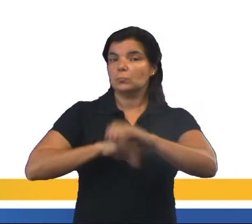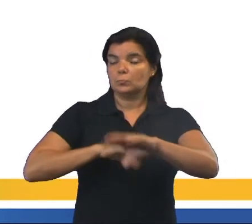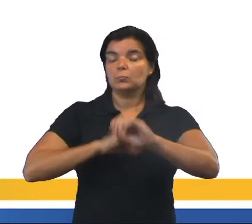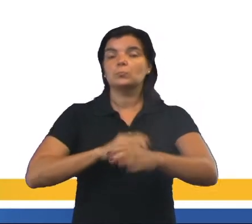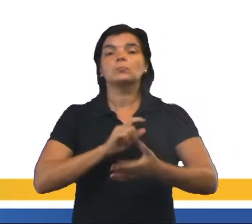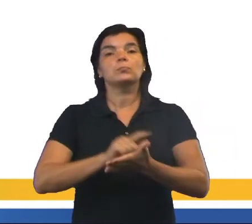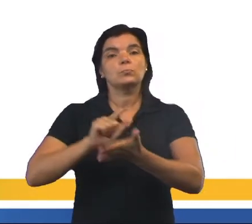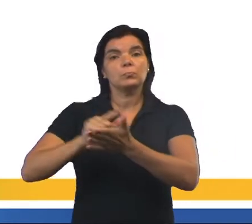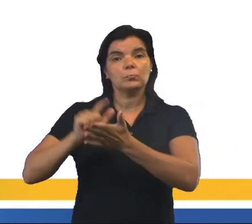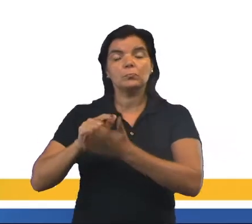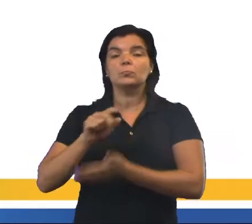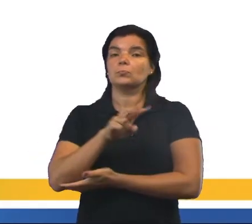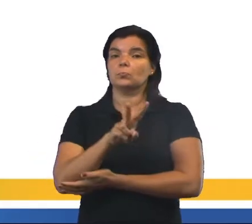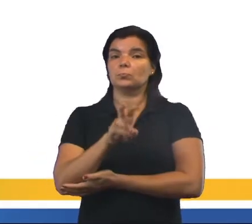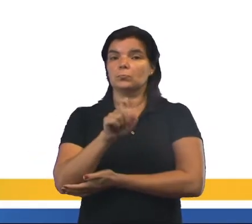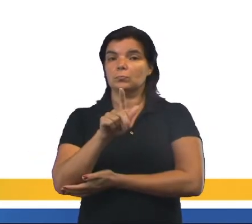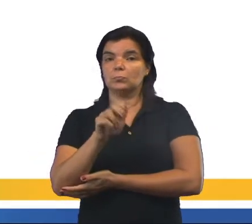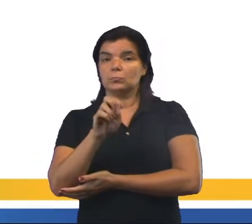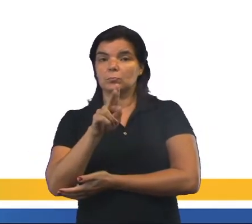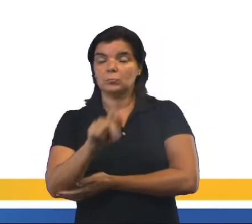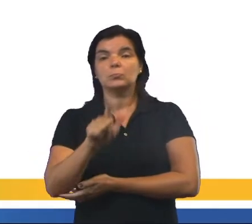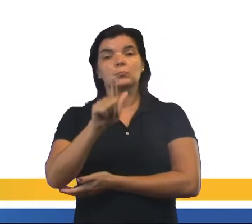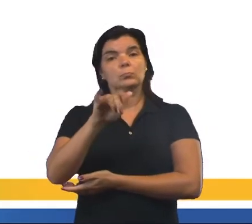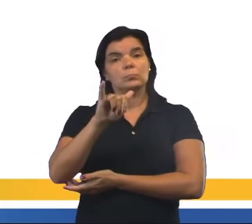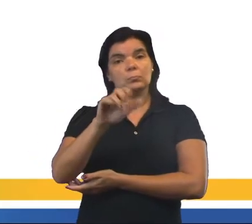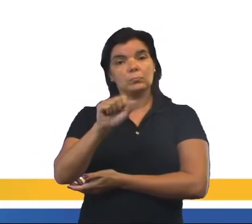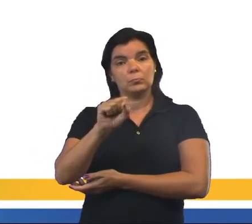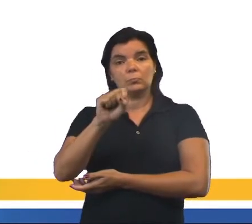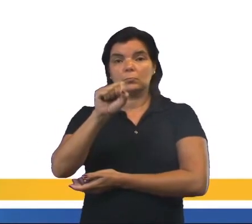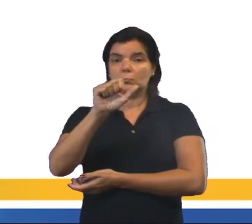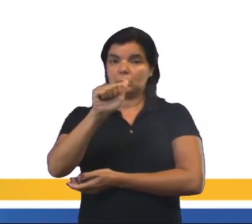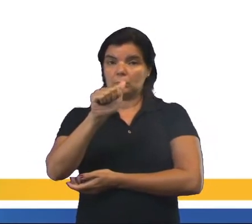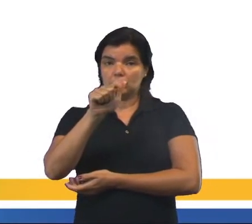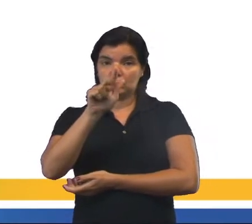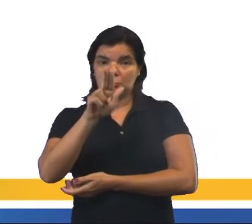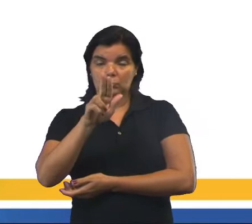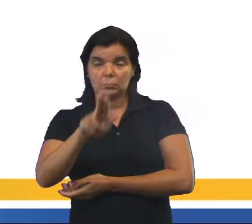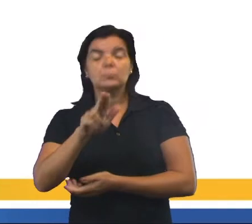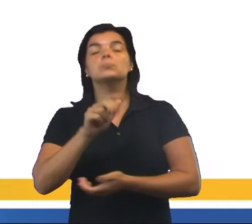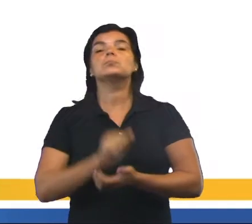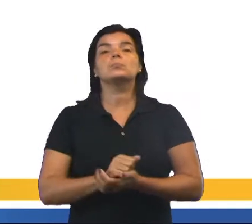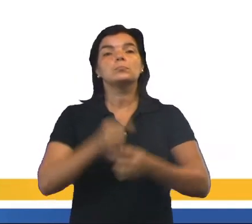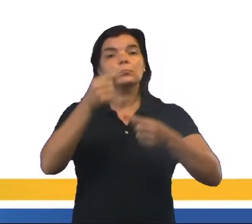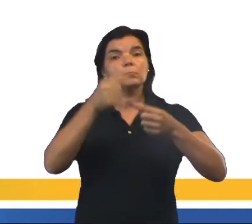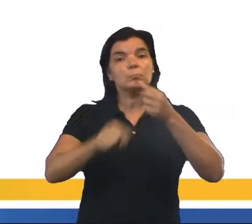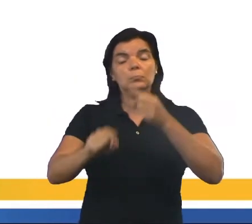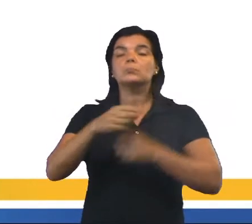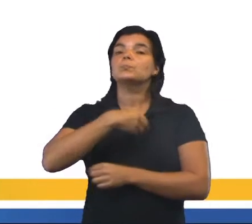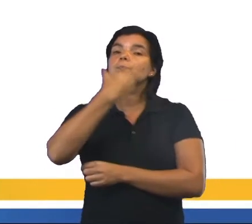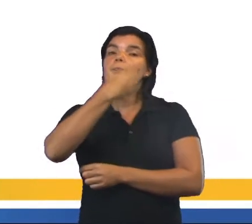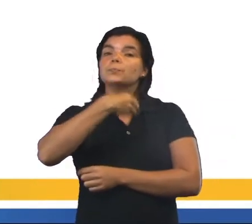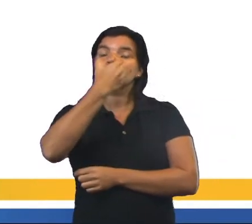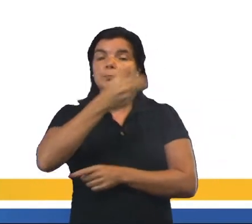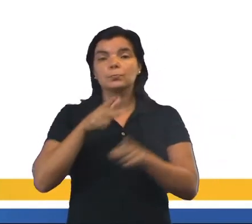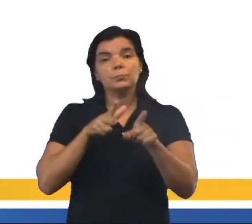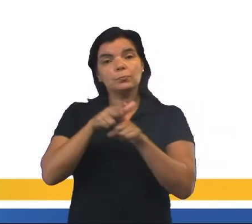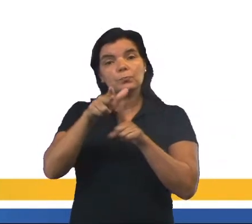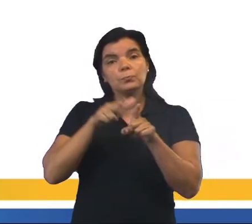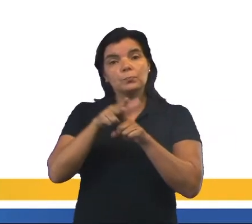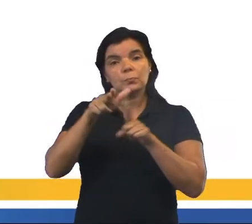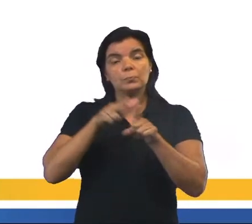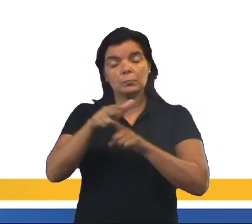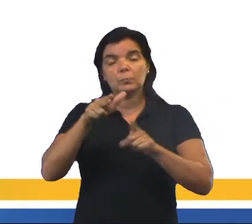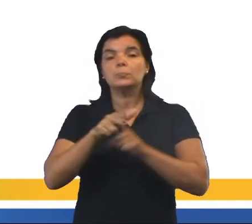Sanitária Vegetal do IDAF, Samuel da Luz, é impedir o transporte de frutos de cupuaçu e cacau